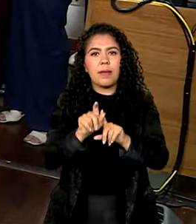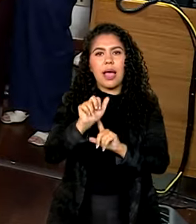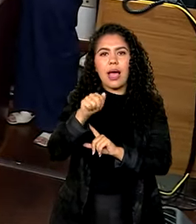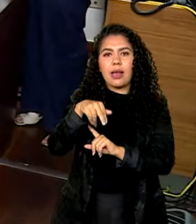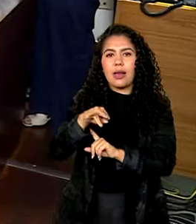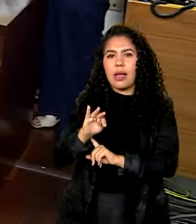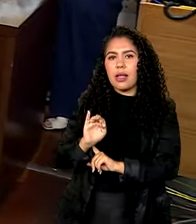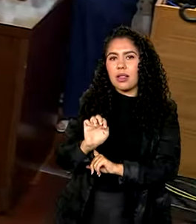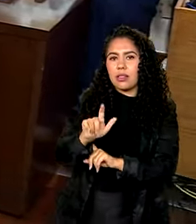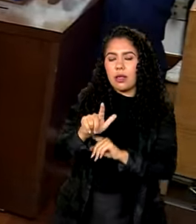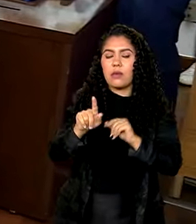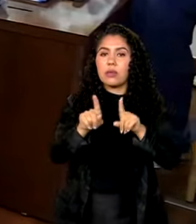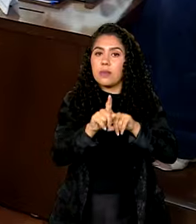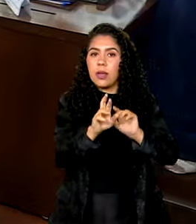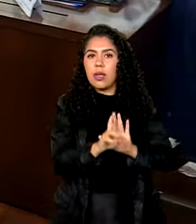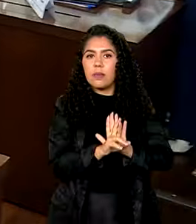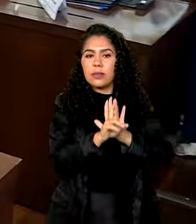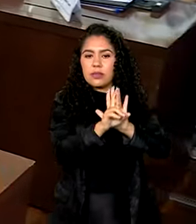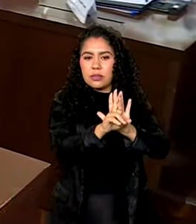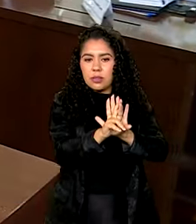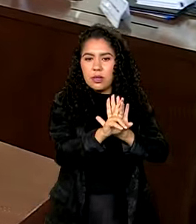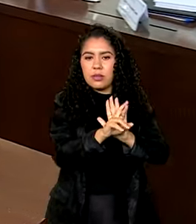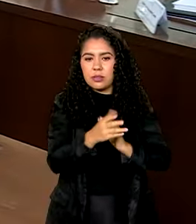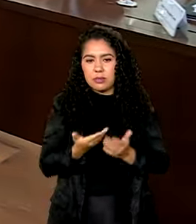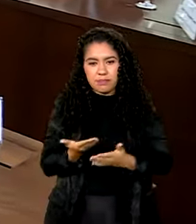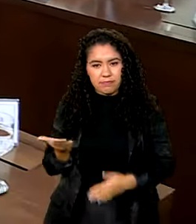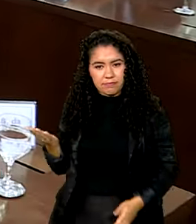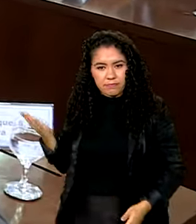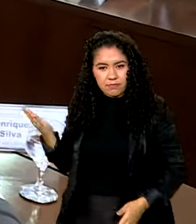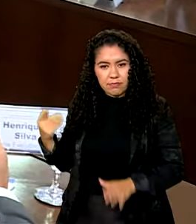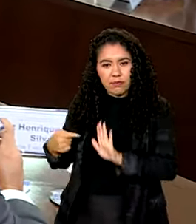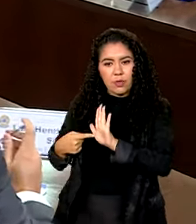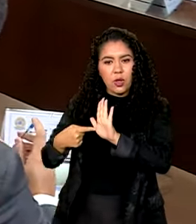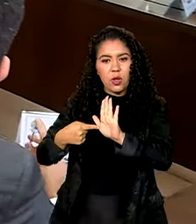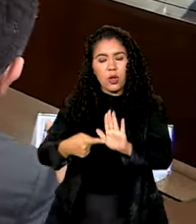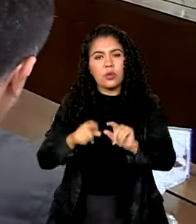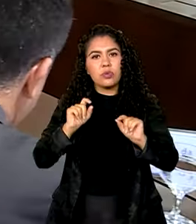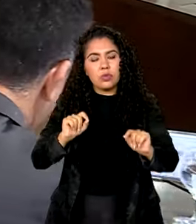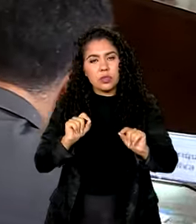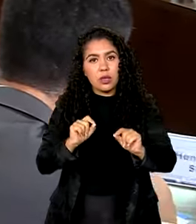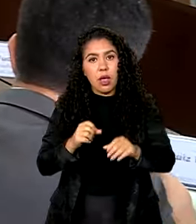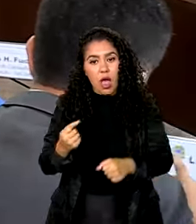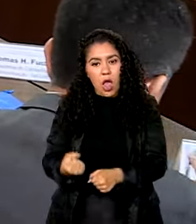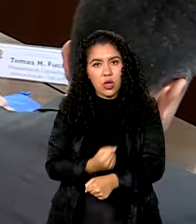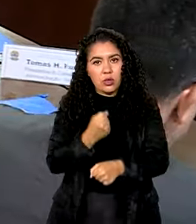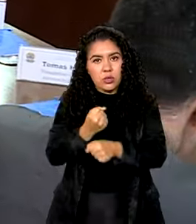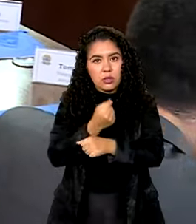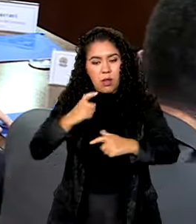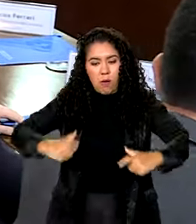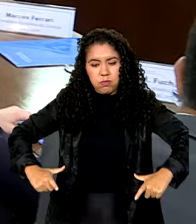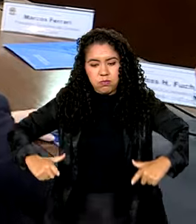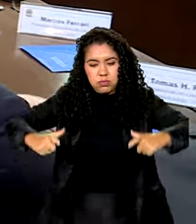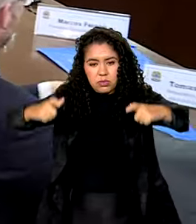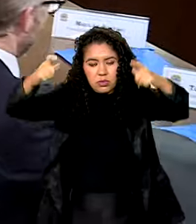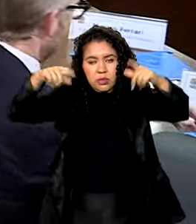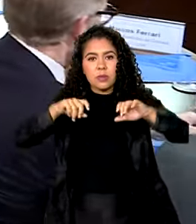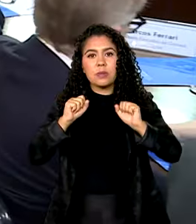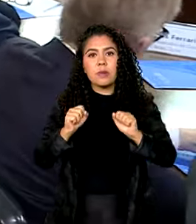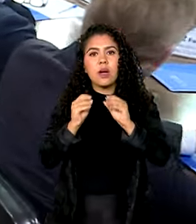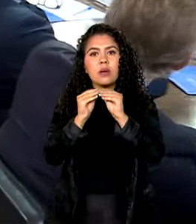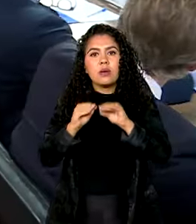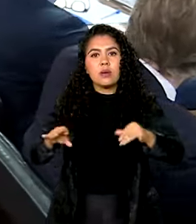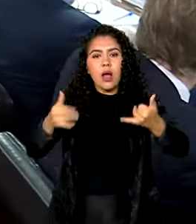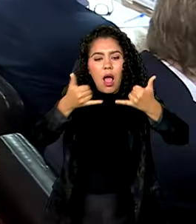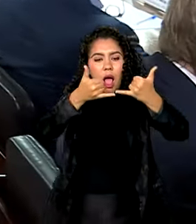e representantes de operadoras, já que estudos apontam que a construção da usina no local poderia afetar os cabos